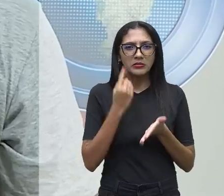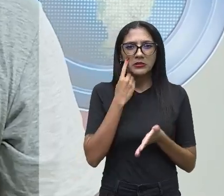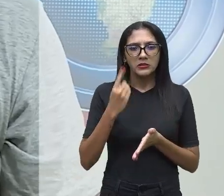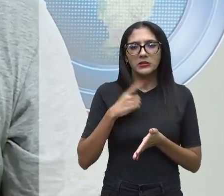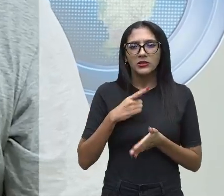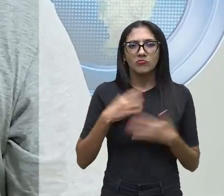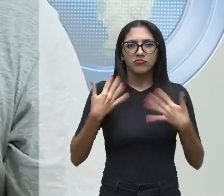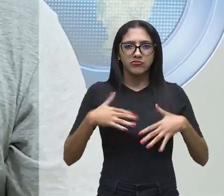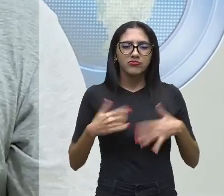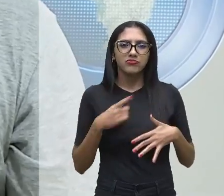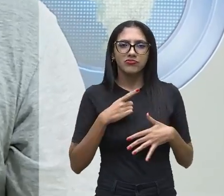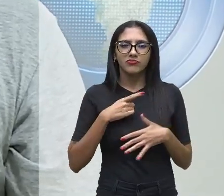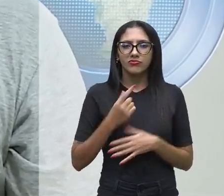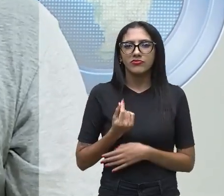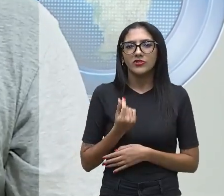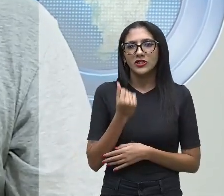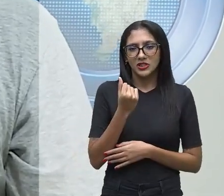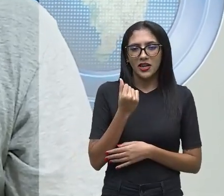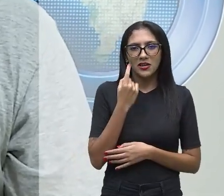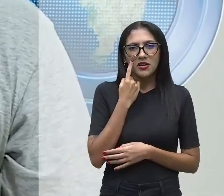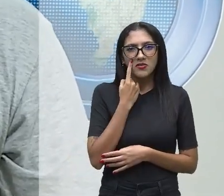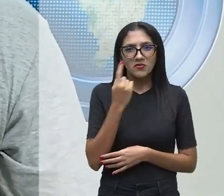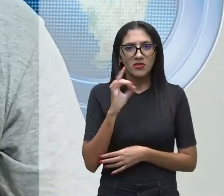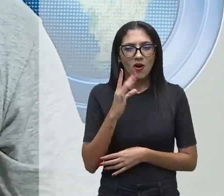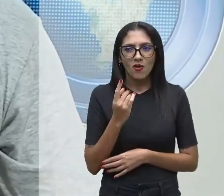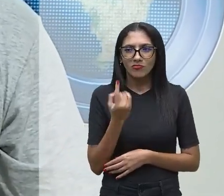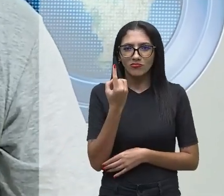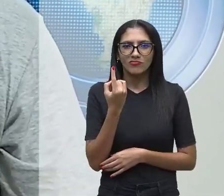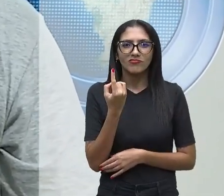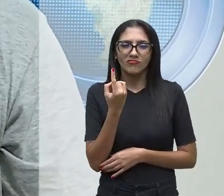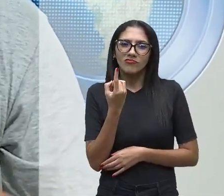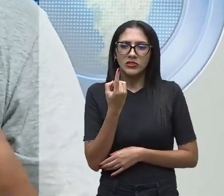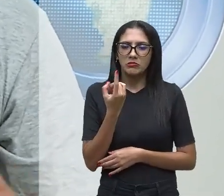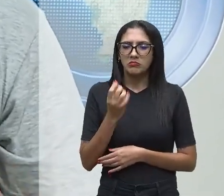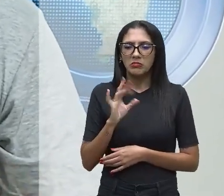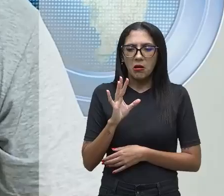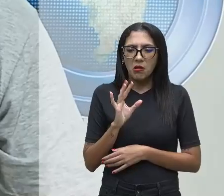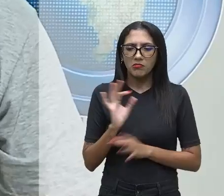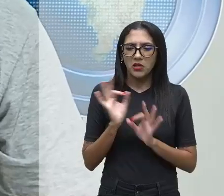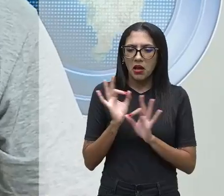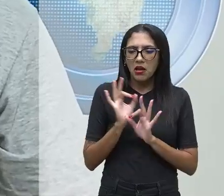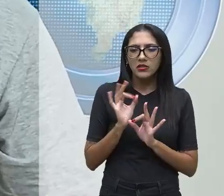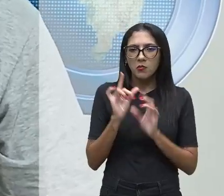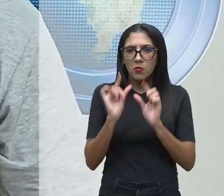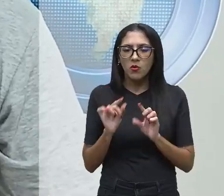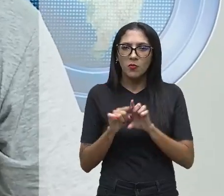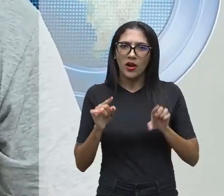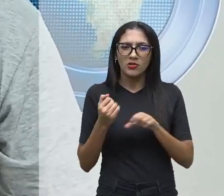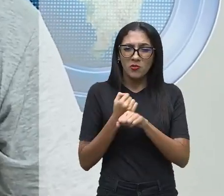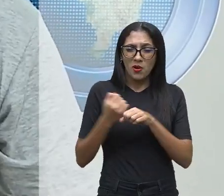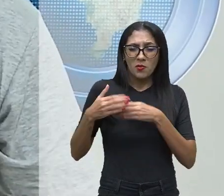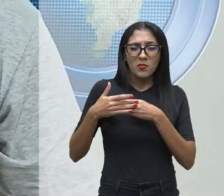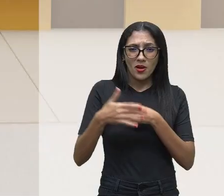que talvez a gente olhando para uma compra, não é nada, mas ao longo de 17 anos é muito